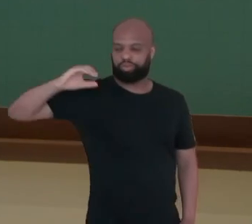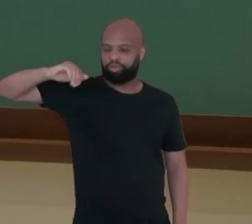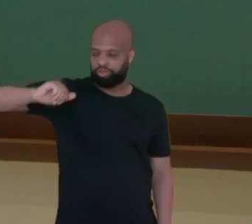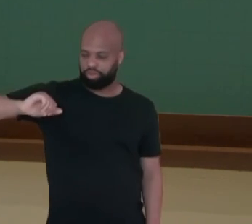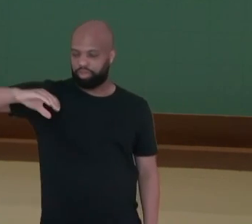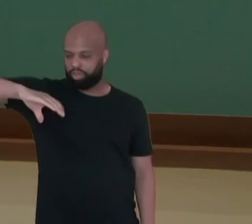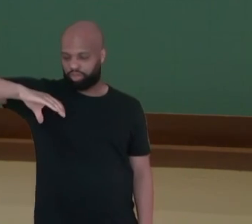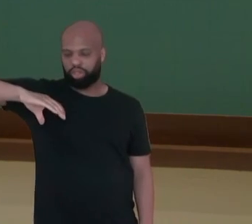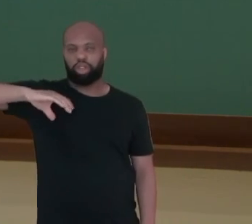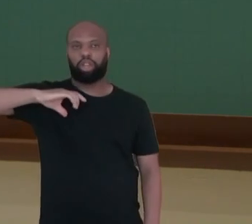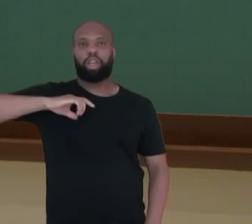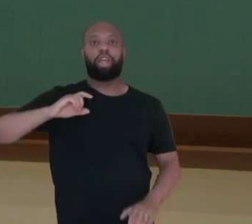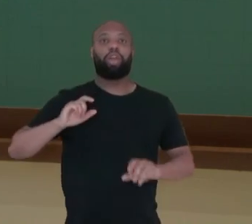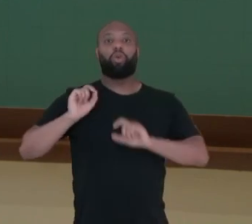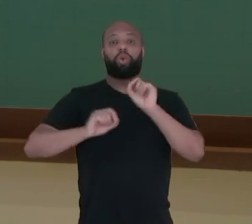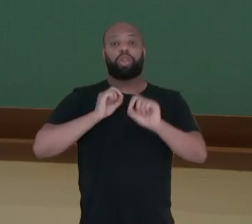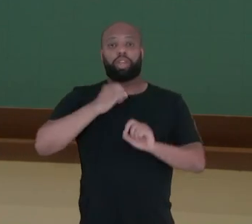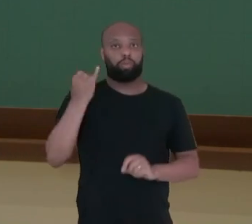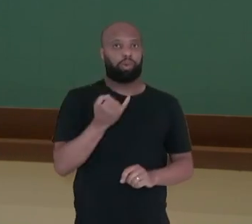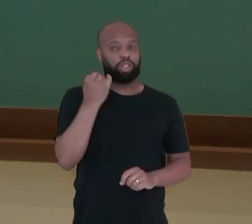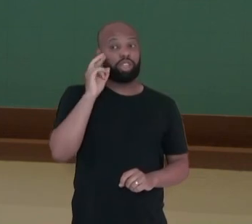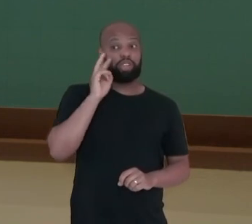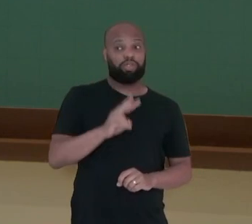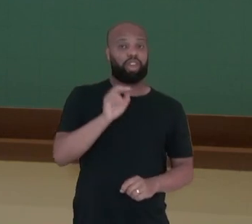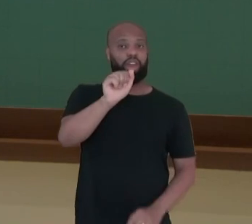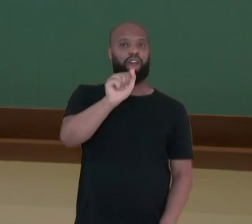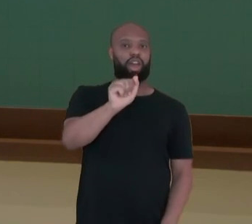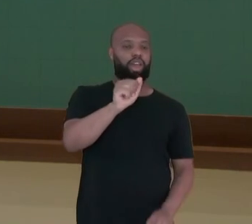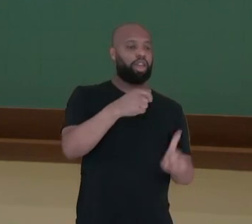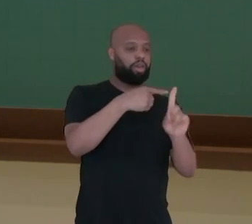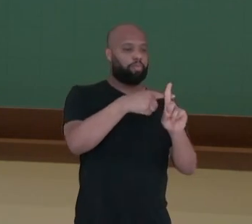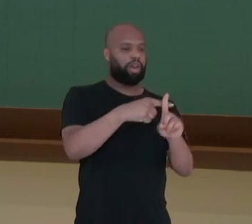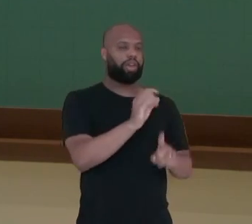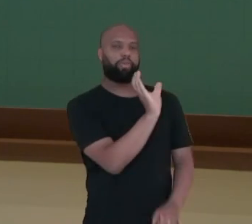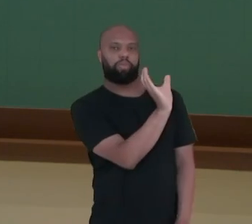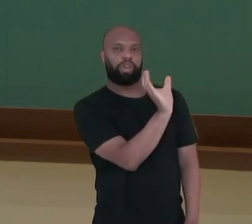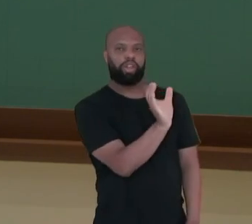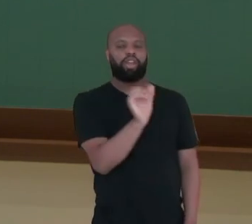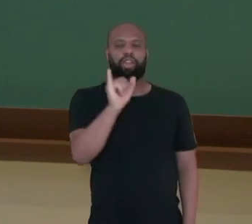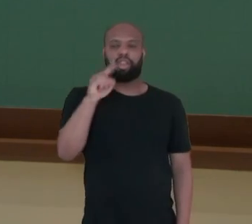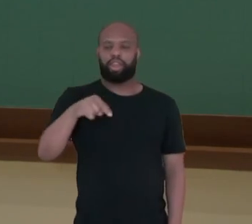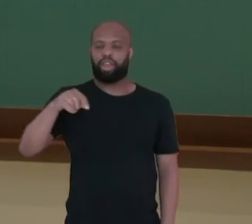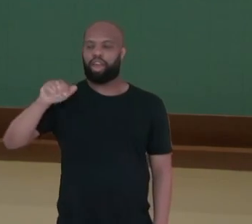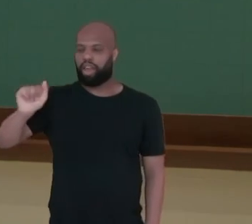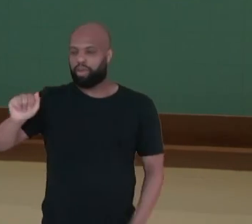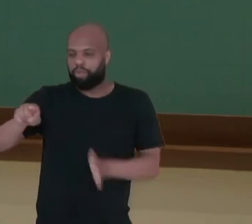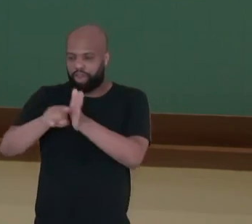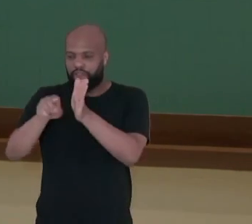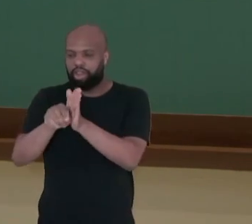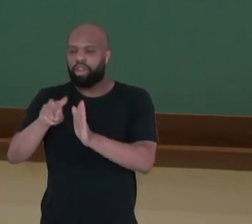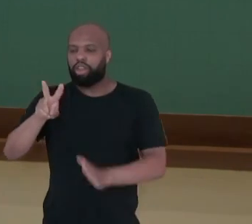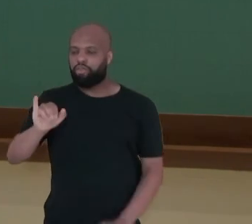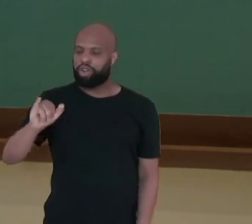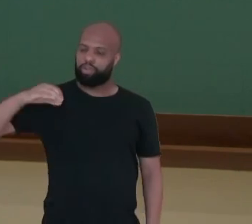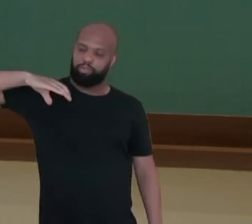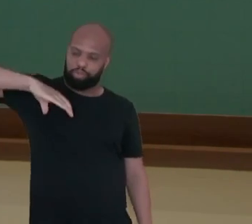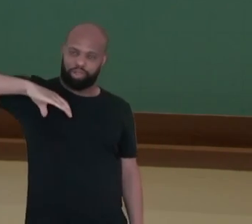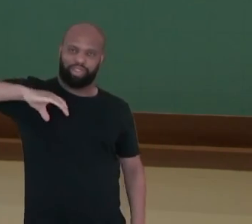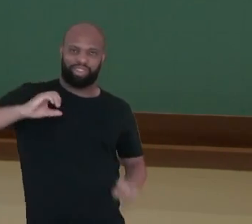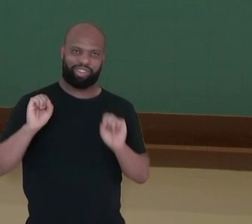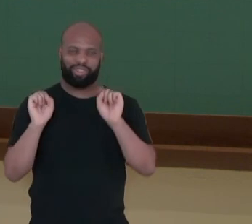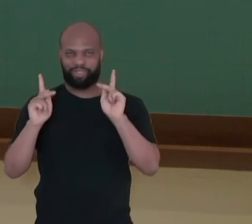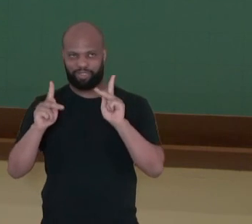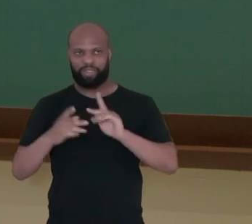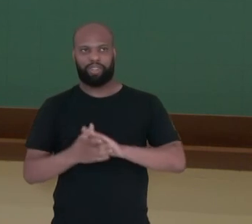determinada pelo coeficiente A. A positivo voltado para cima. A negativo voltado